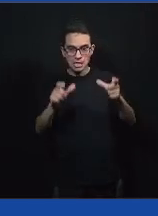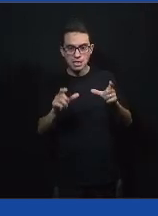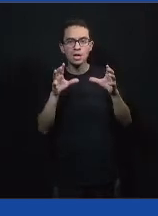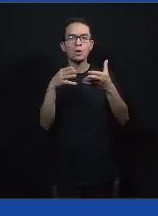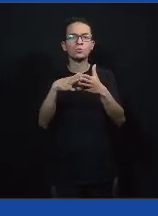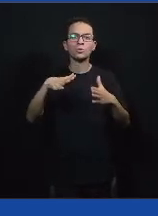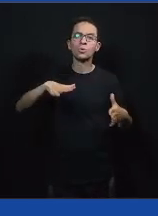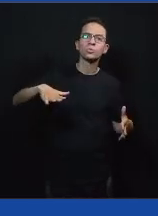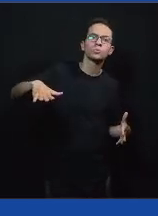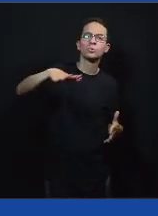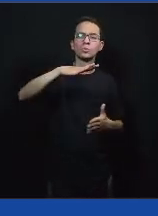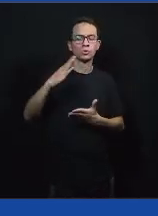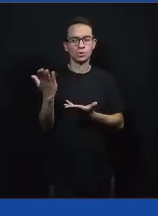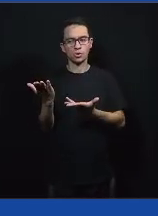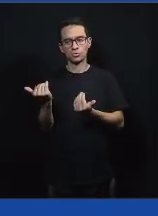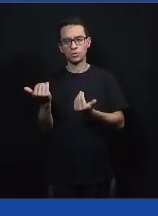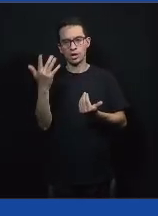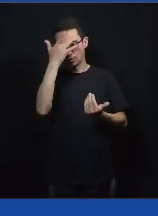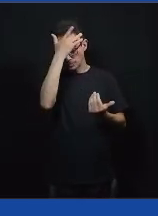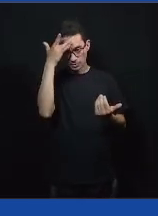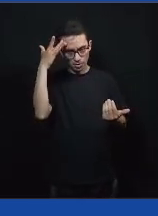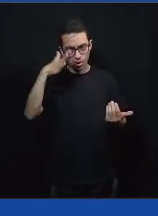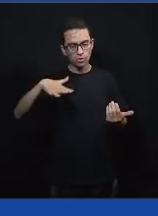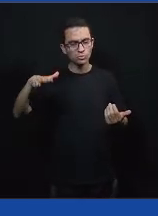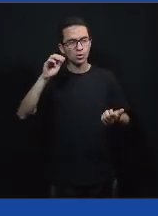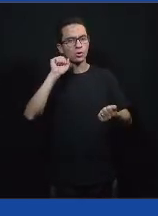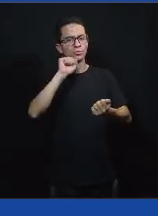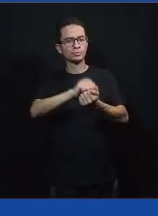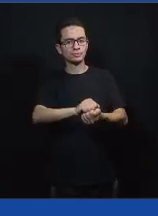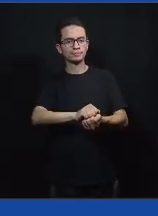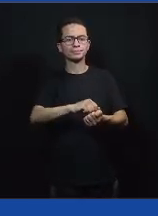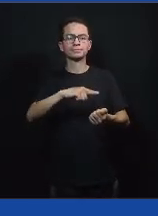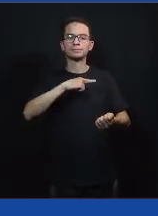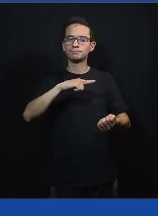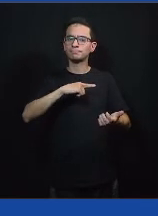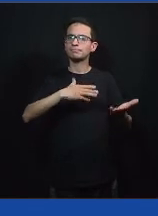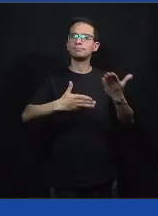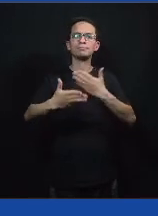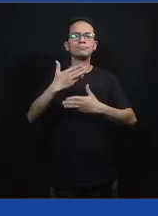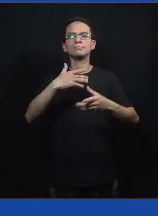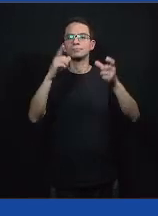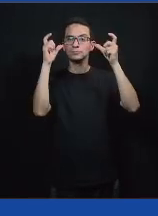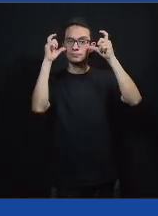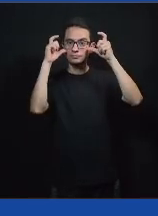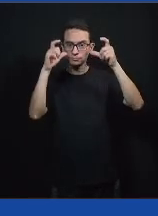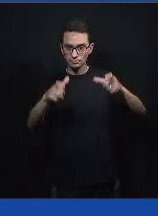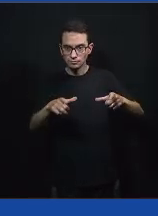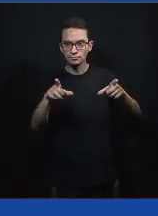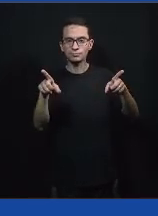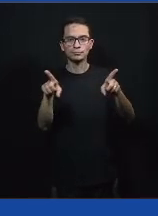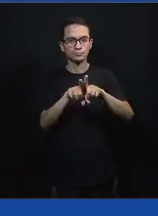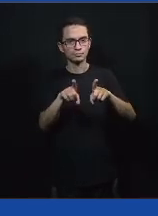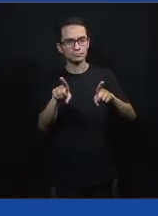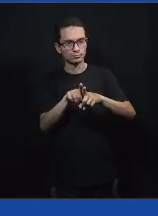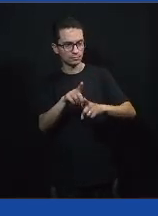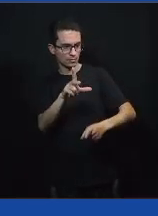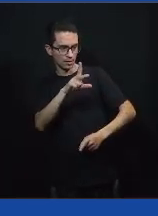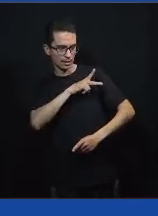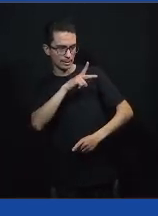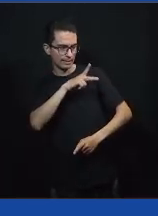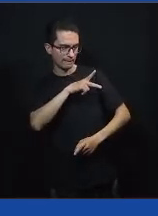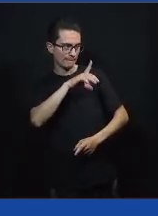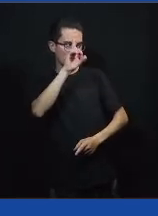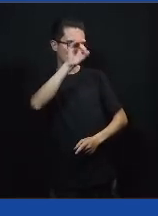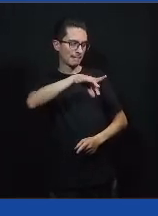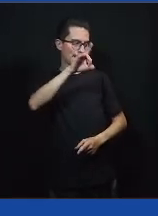ajudaram a gente e a pessoas que ajudaram a fazer todas as mediações e se engajaram de forma bem particular em todas essas